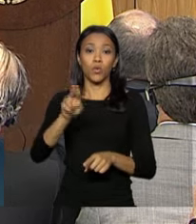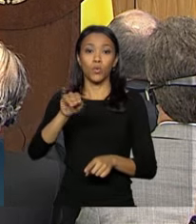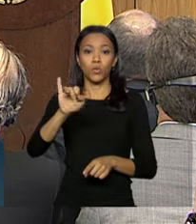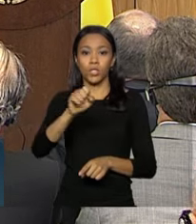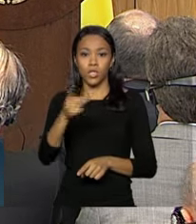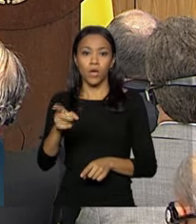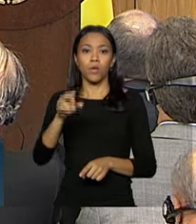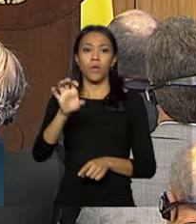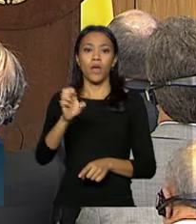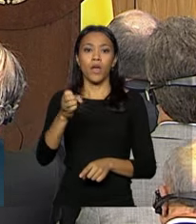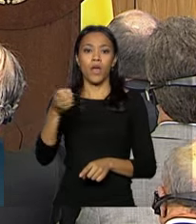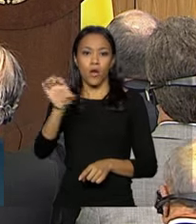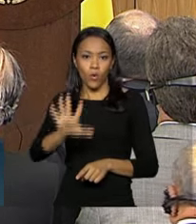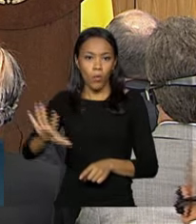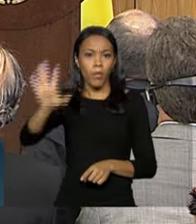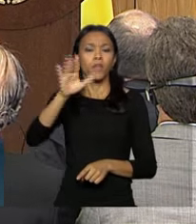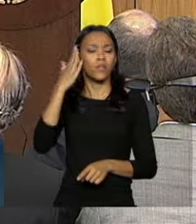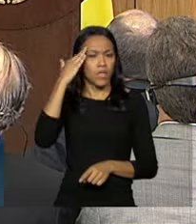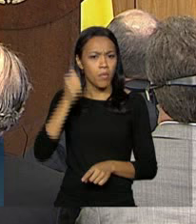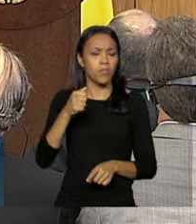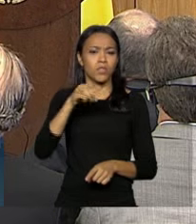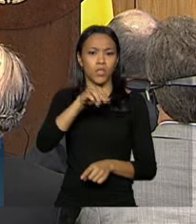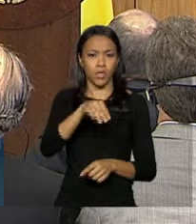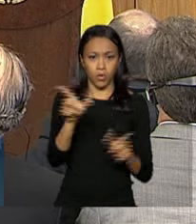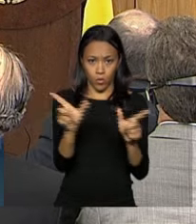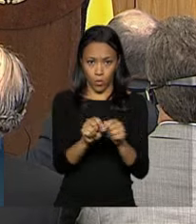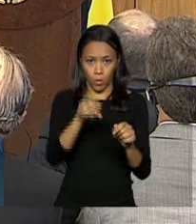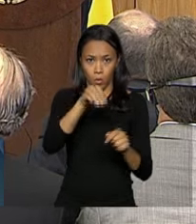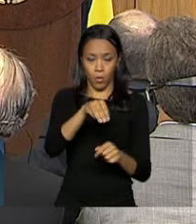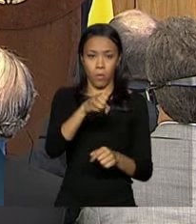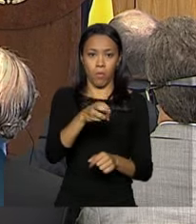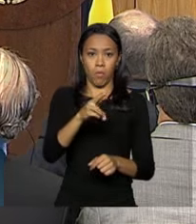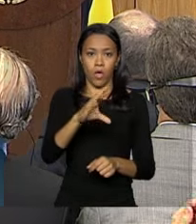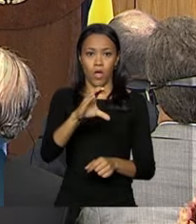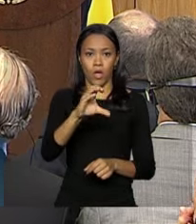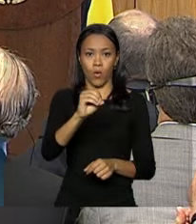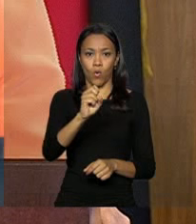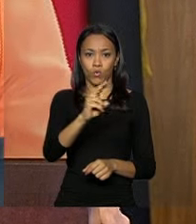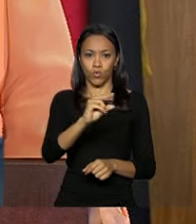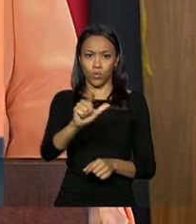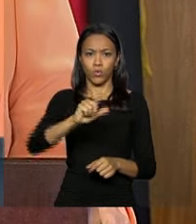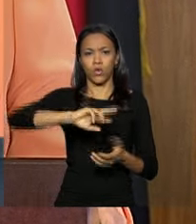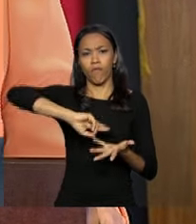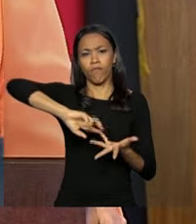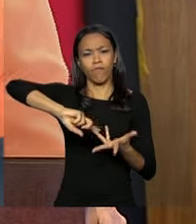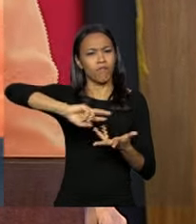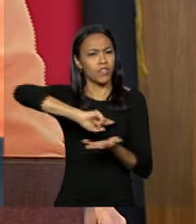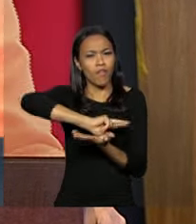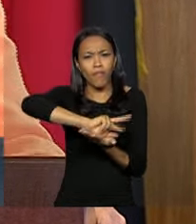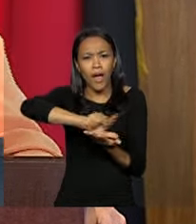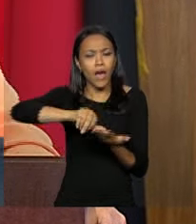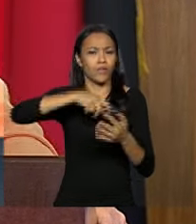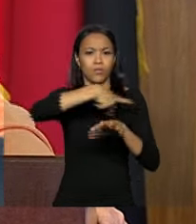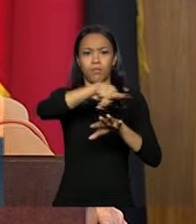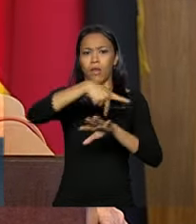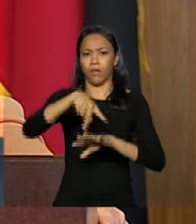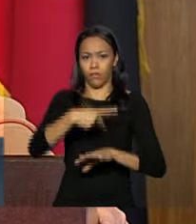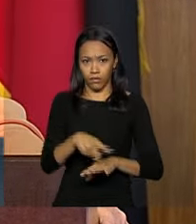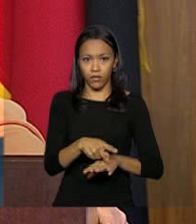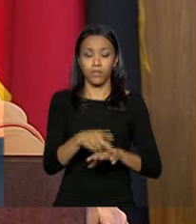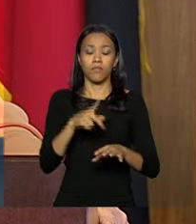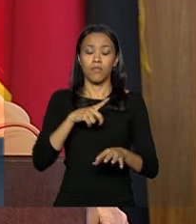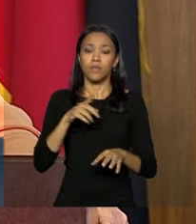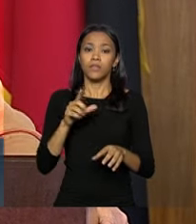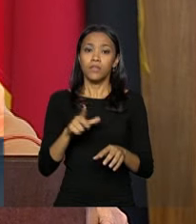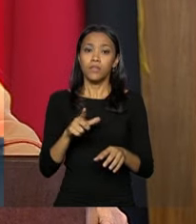grupo bastante heterogéneo, mas o Brasil assumiu o papel de liderança, disse que até